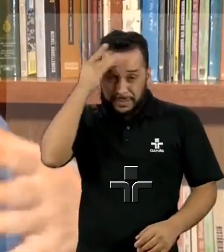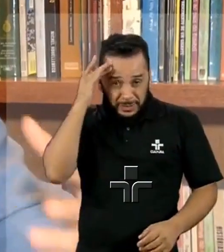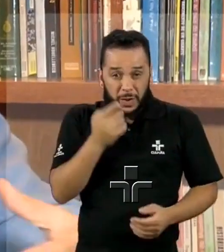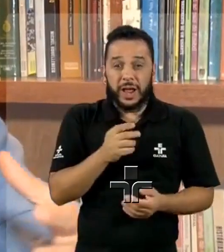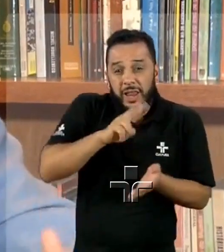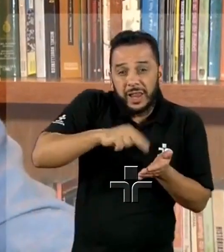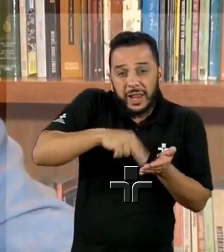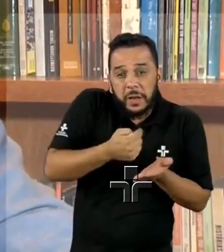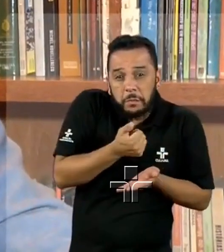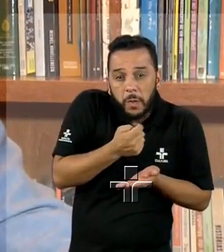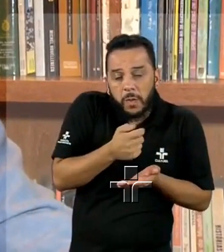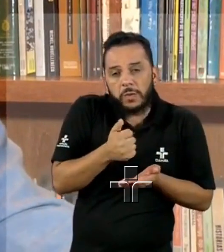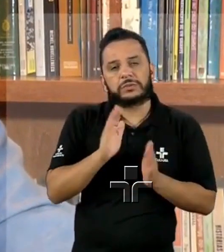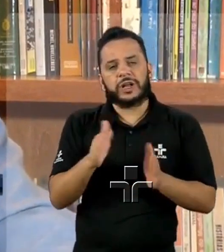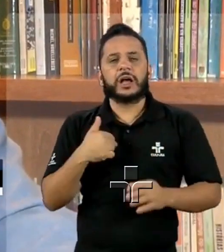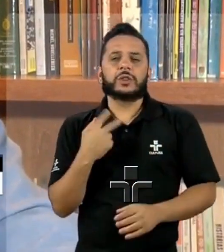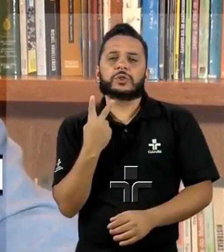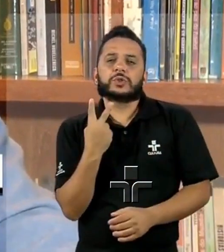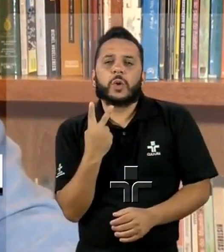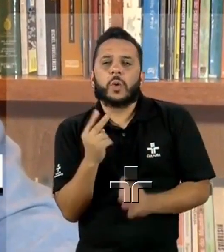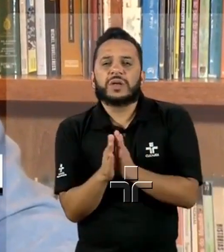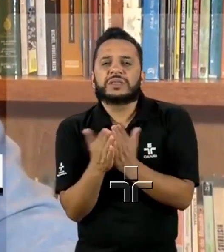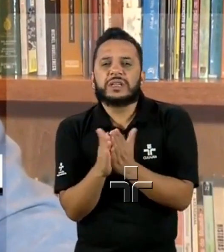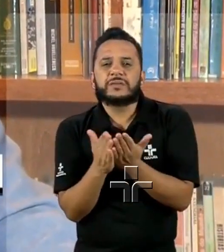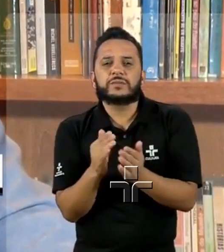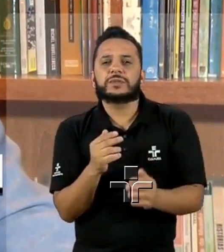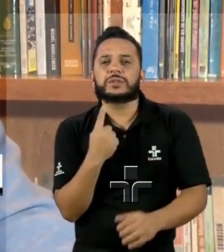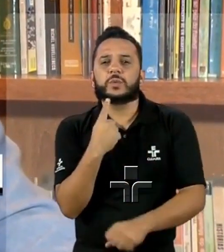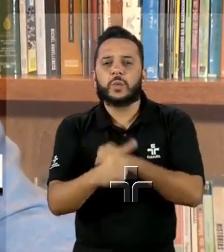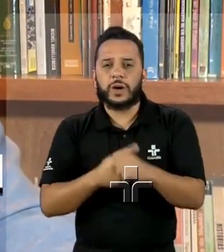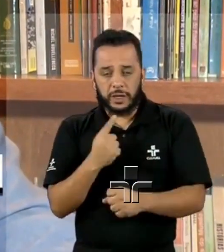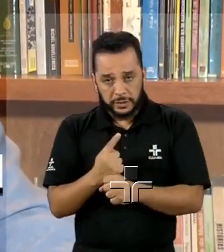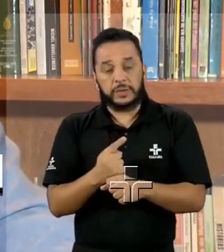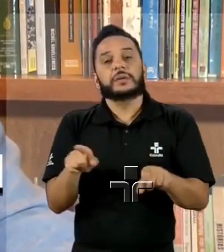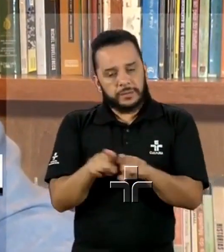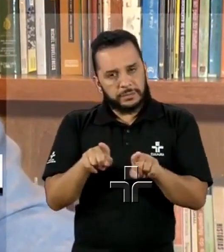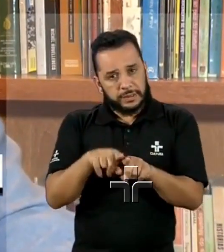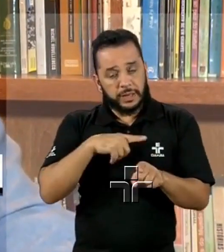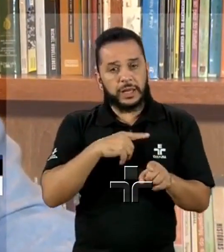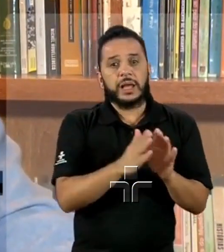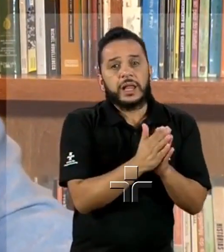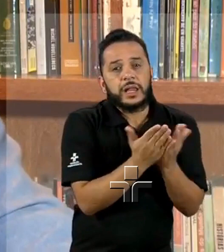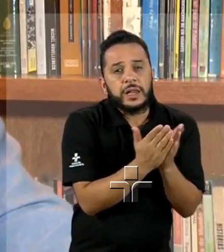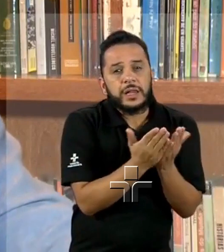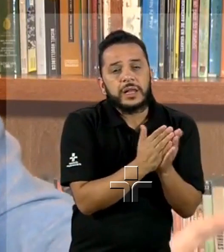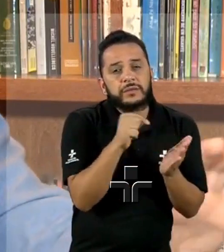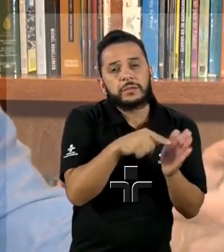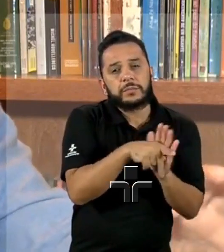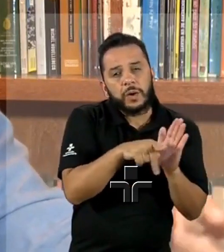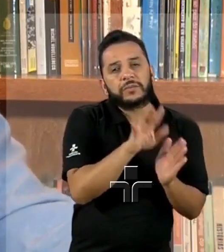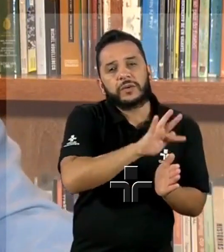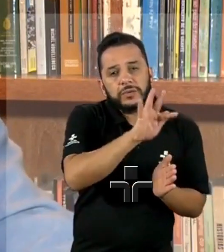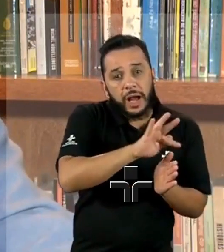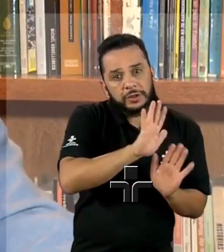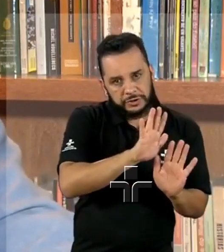números oficiais, 2 livros por ano, contando os didáticos. Tirando os didáticos, dá 1,3. O americano lê